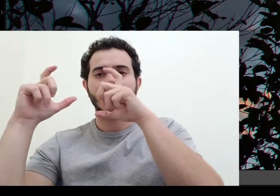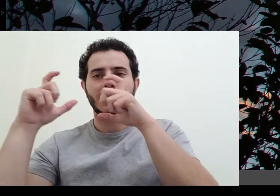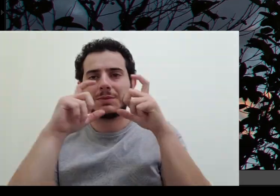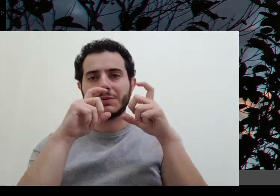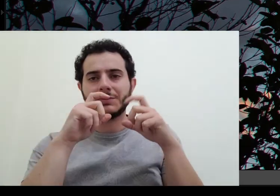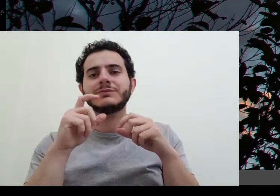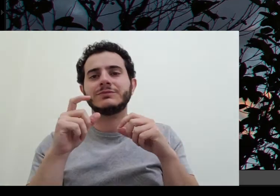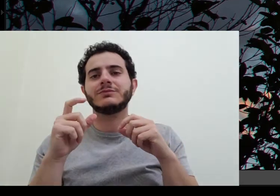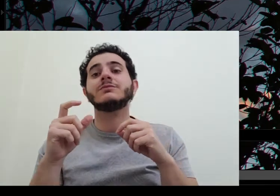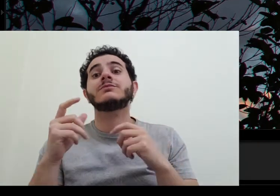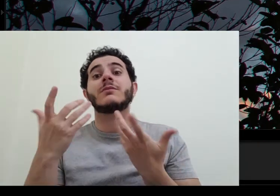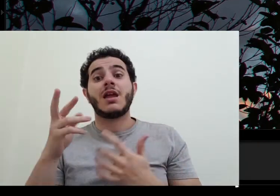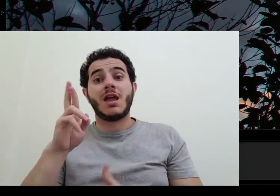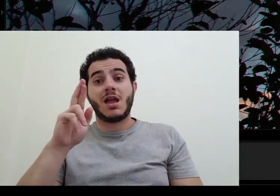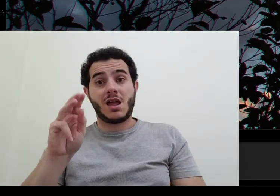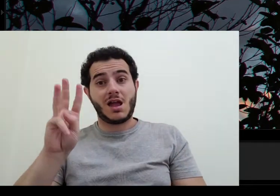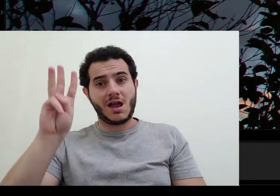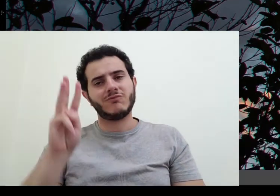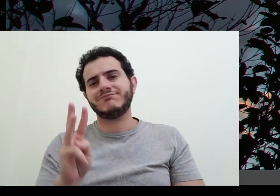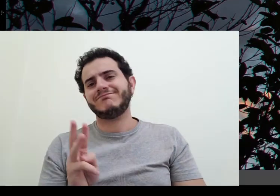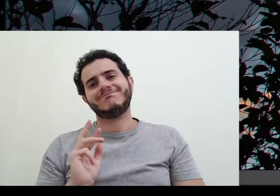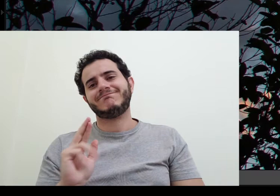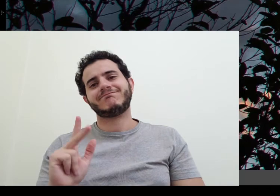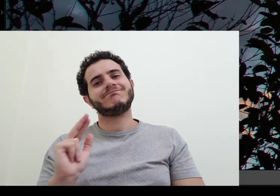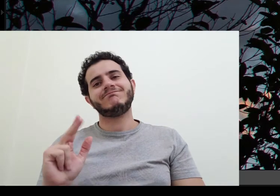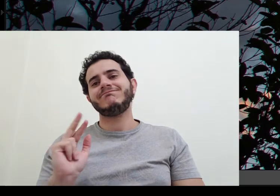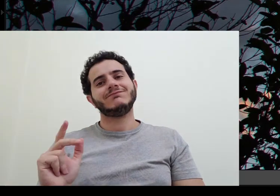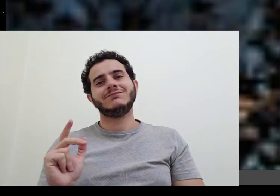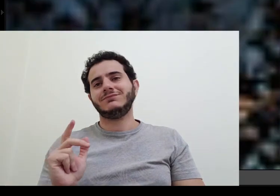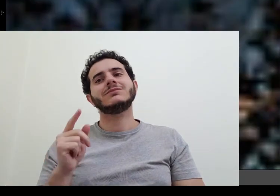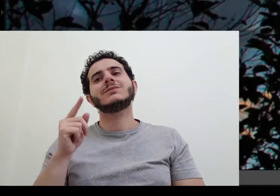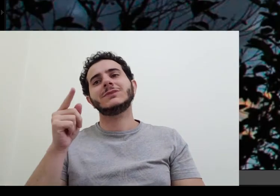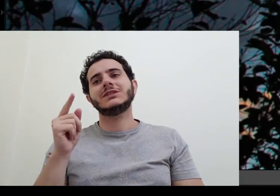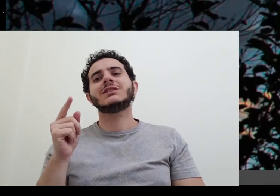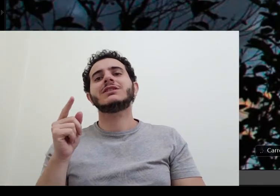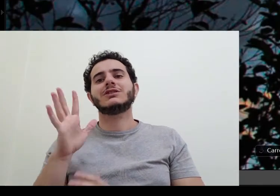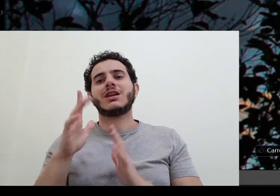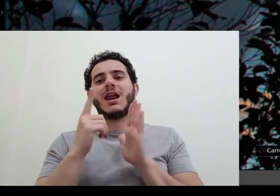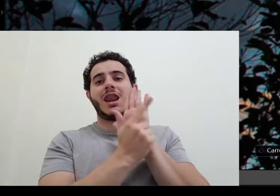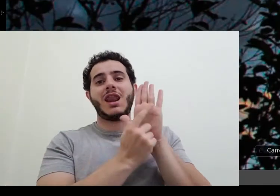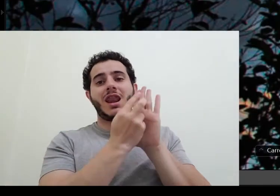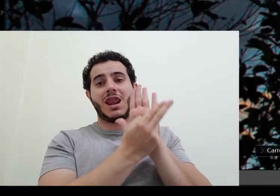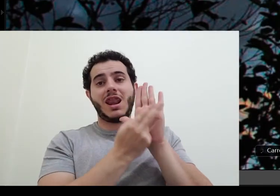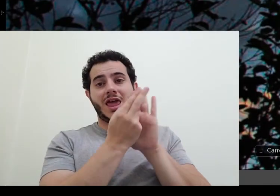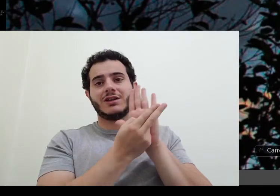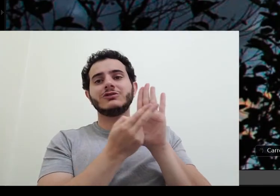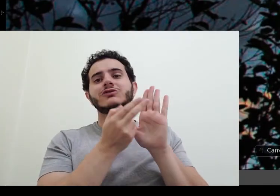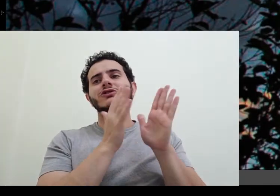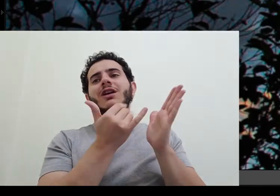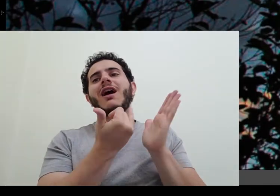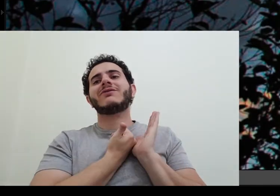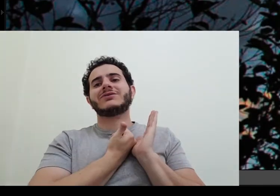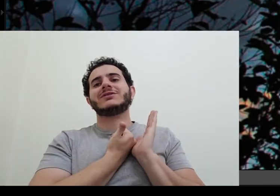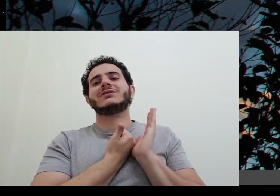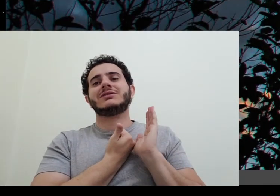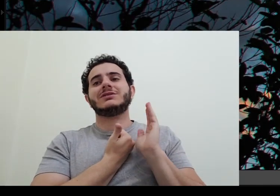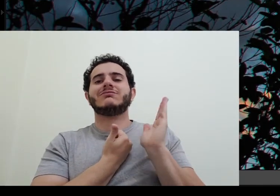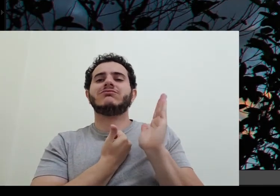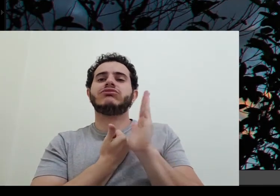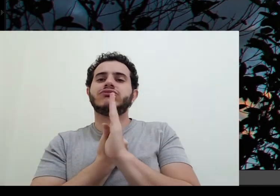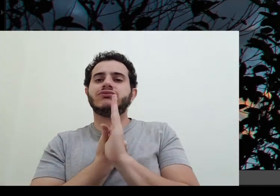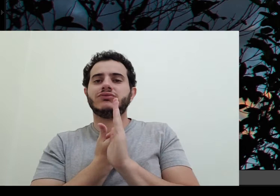com redução de ruído. O arquivo RAW não, ó, vou voltar para o arquivo RAW. O arquivo RAW, o Lightroom reconhece que é um arquivo RAW e